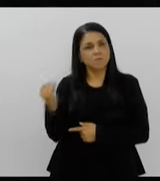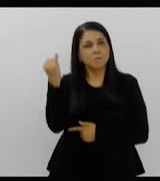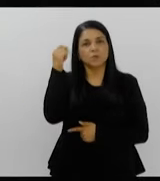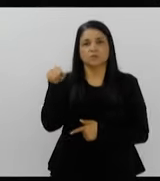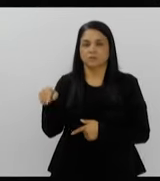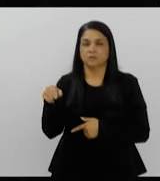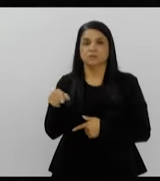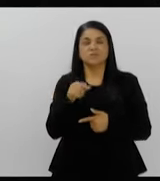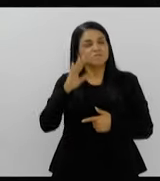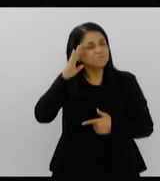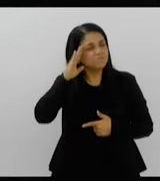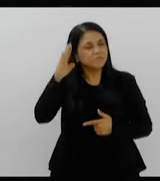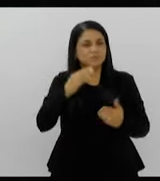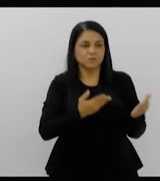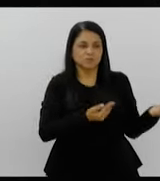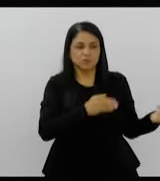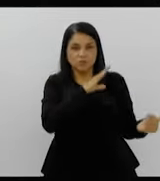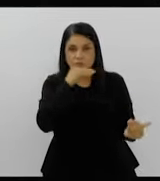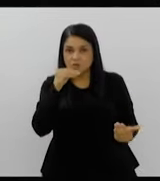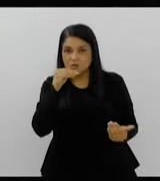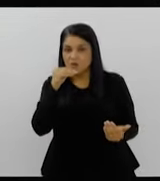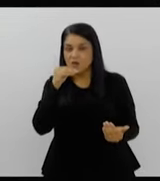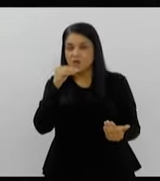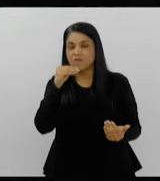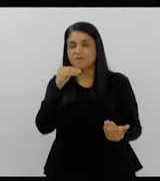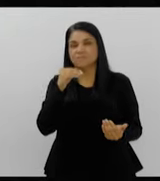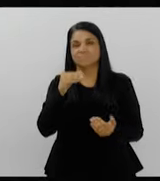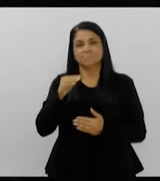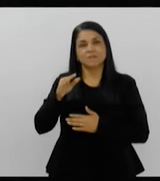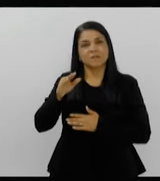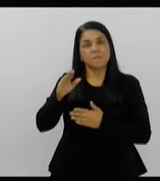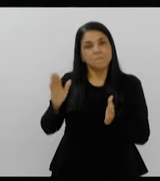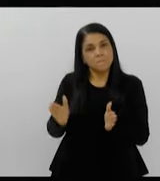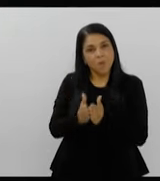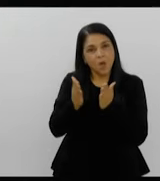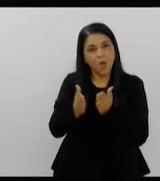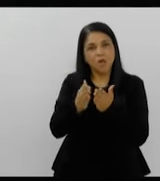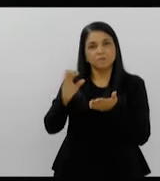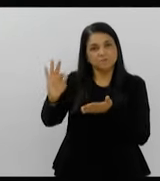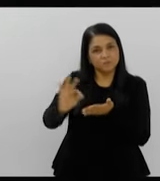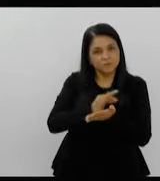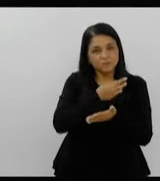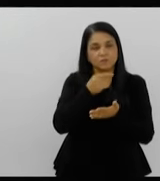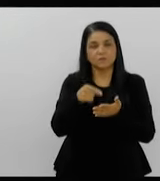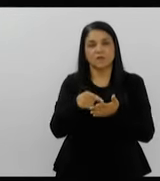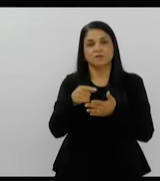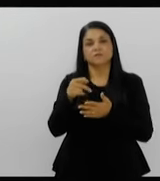jovens, especialmente jovens de baixa renda, que estão matriculados em instituições